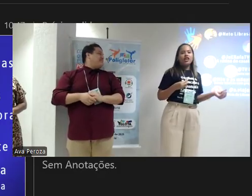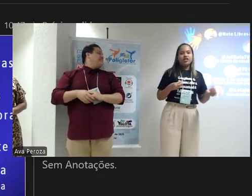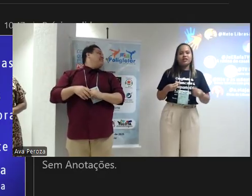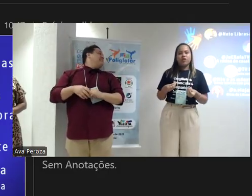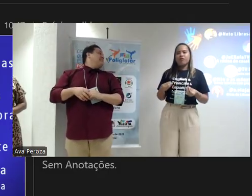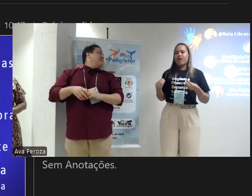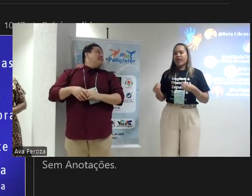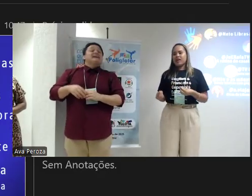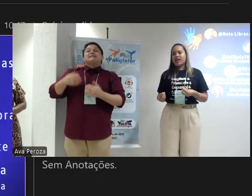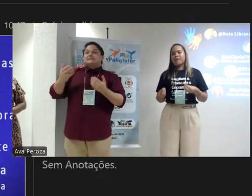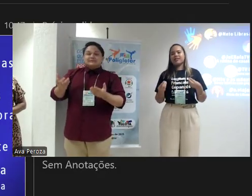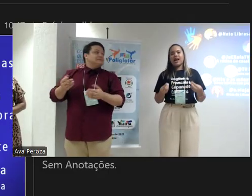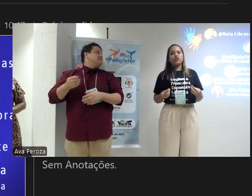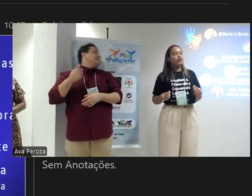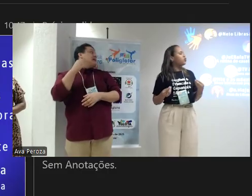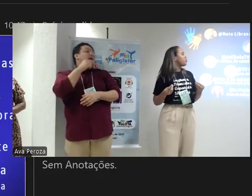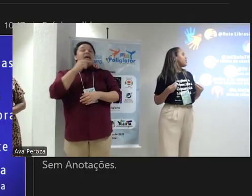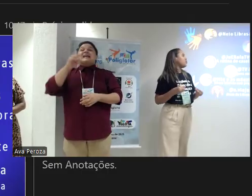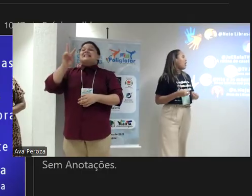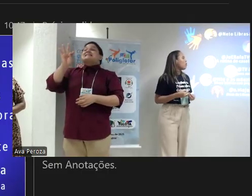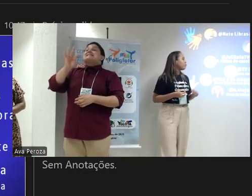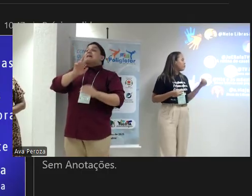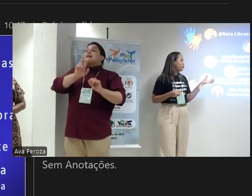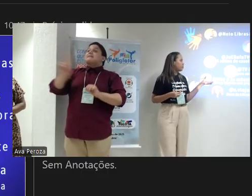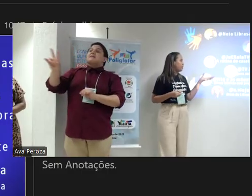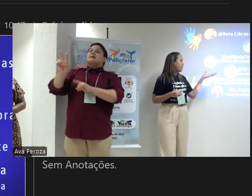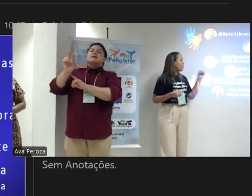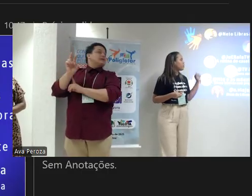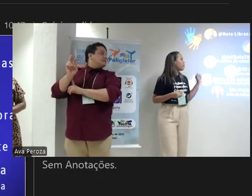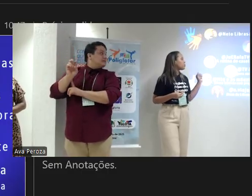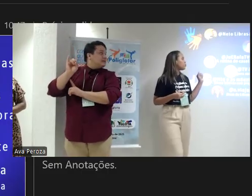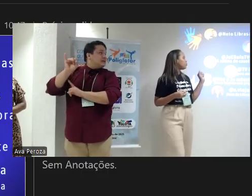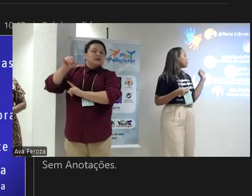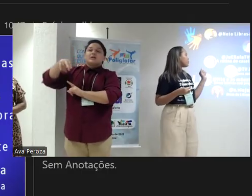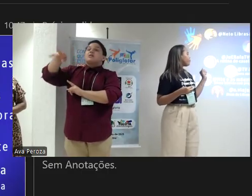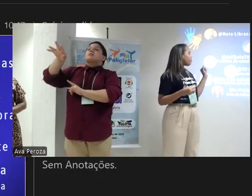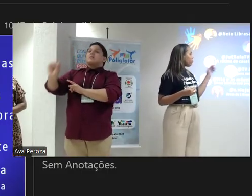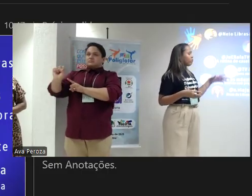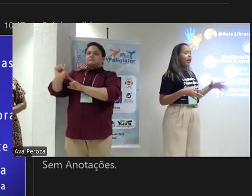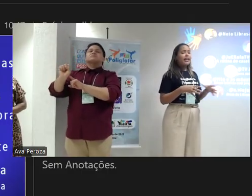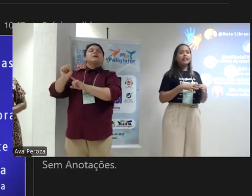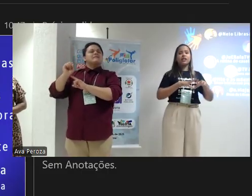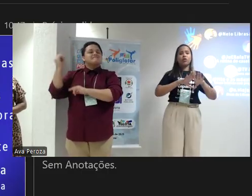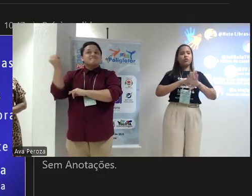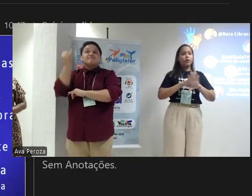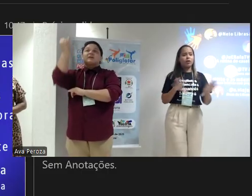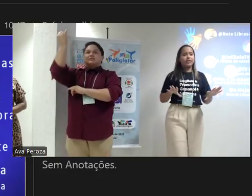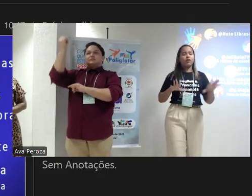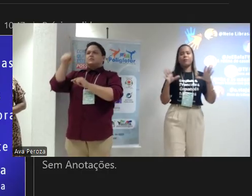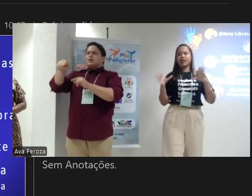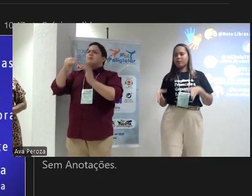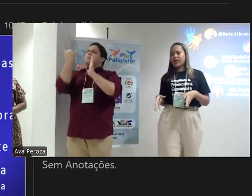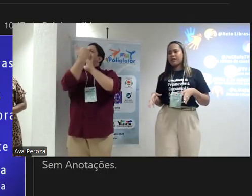TV INGS. Como eu falei, ele é baseado no Instituto Nacional de Educação para Surdos. E ele tem toda uma